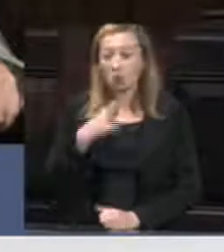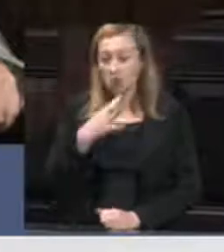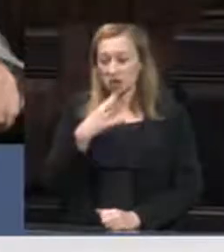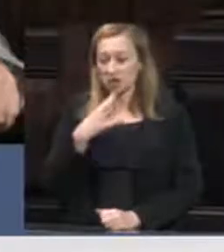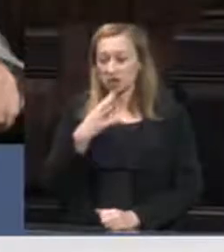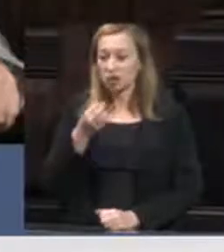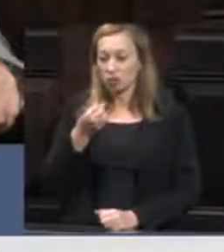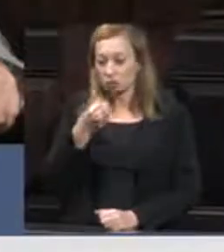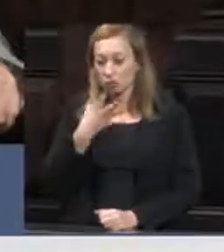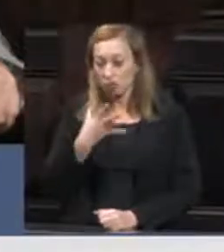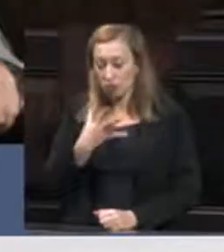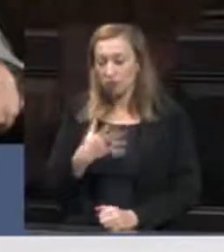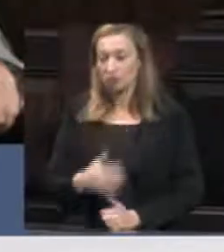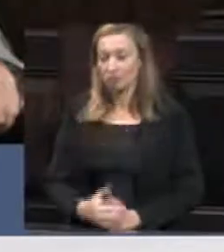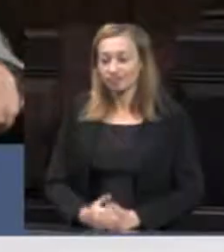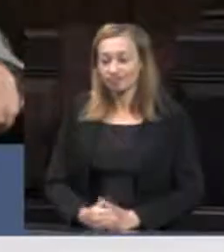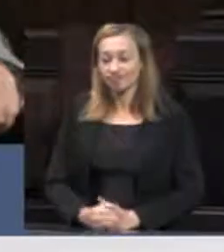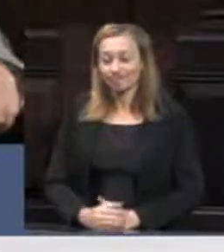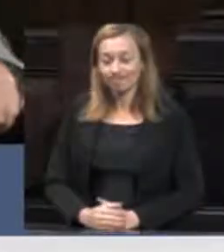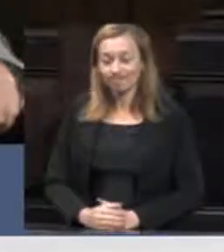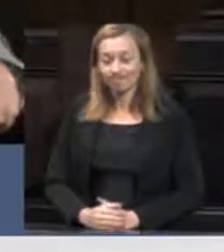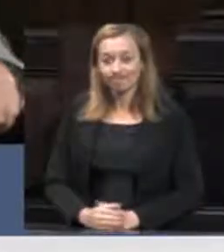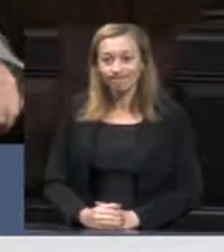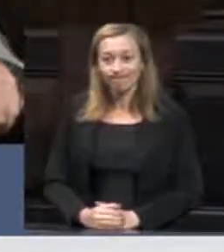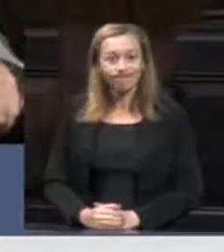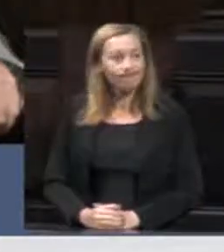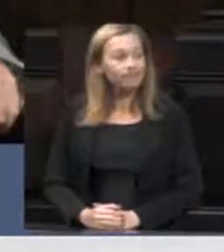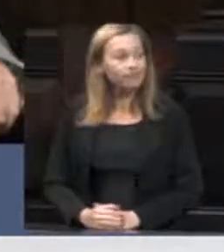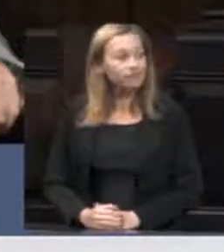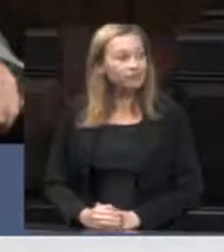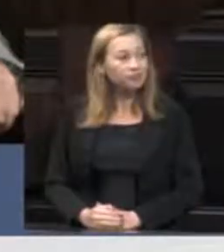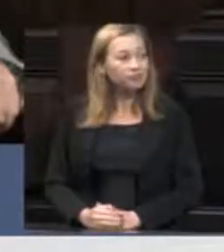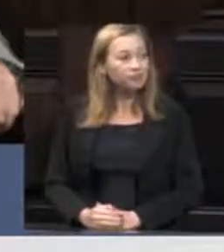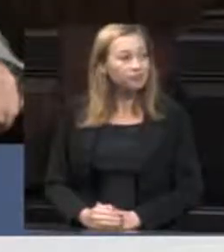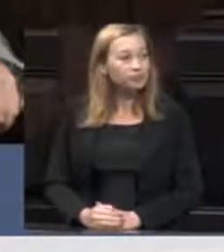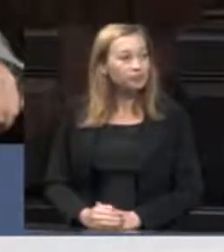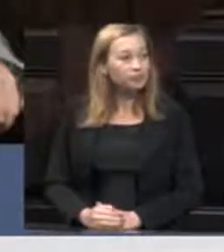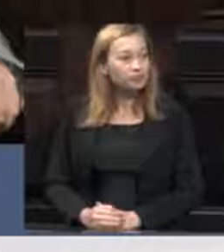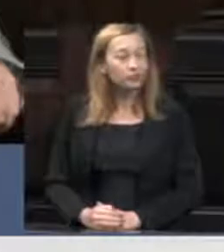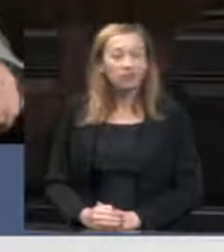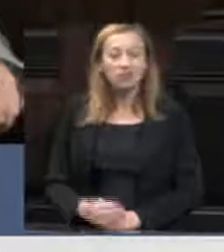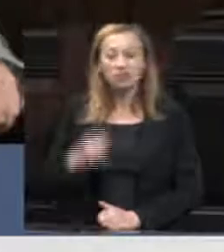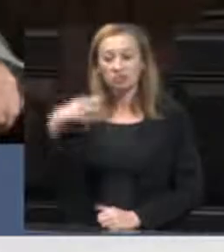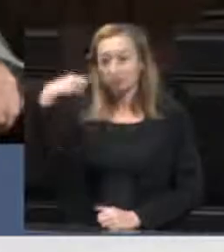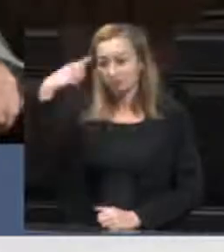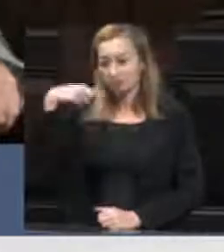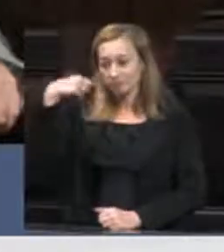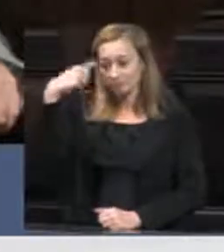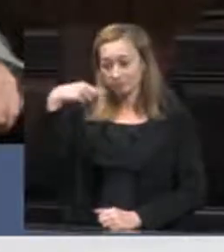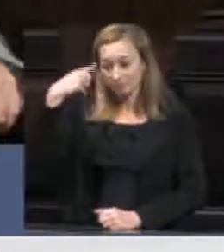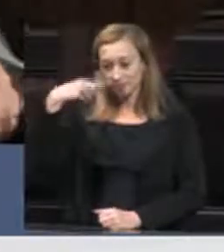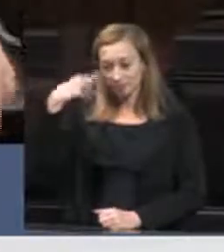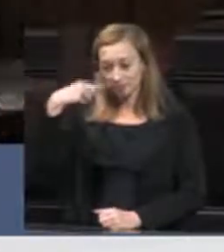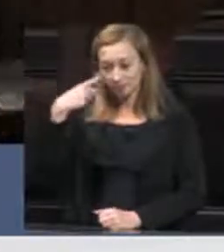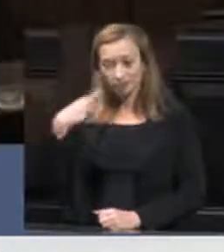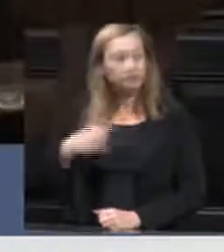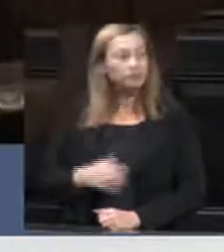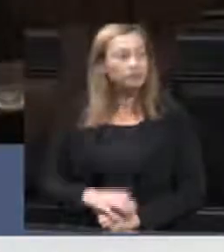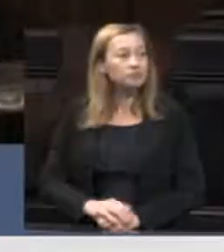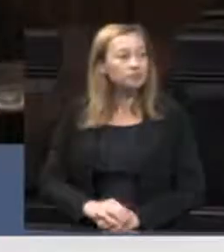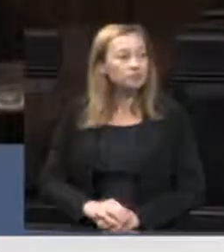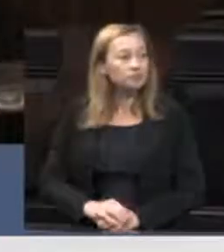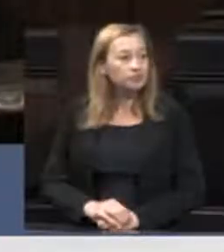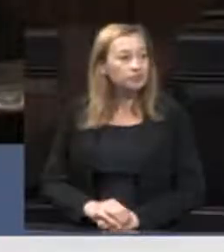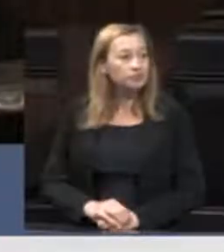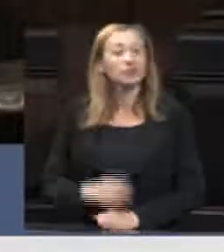uma expressiva votação. E sendo um advogado, mais do que isso ainda, um